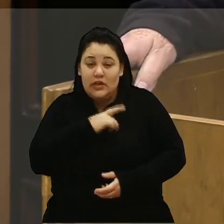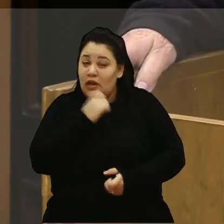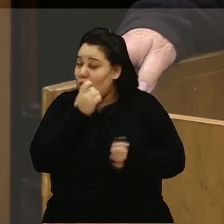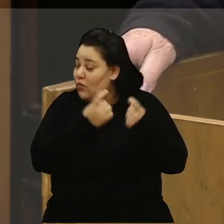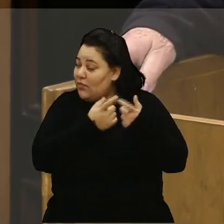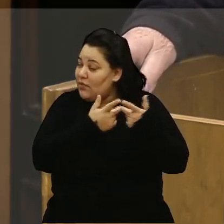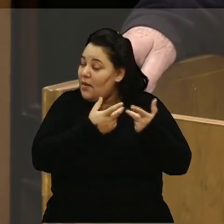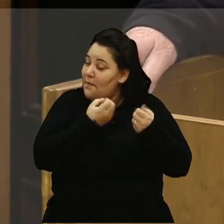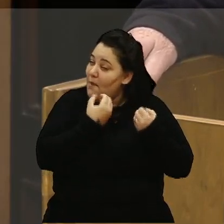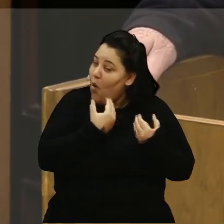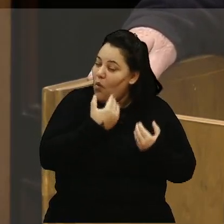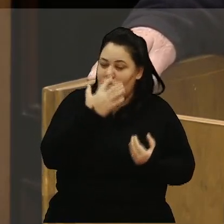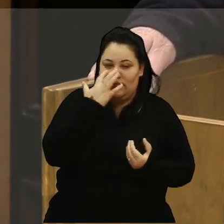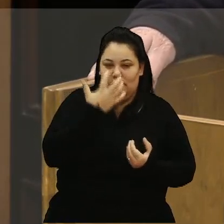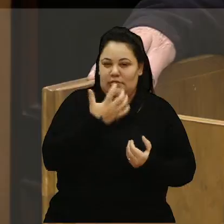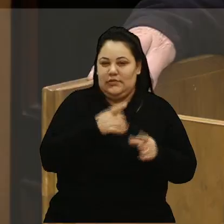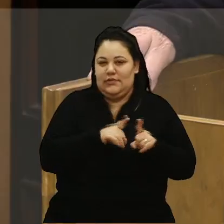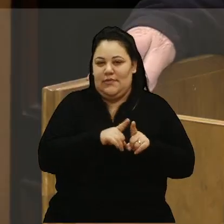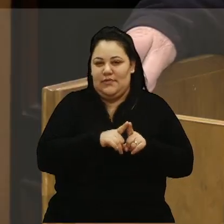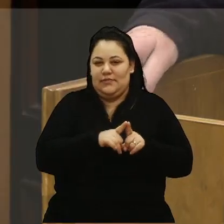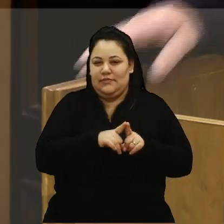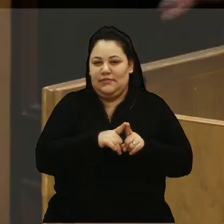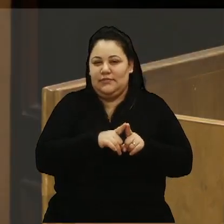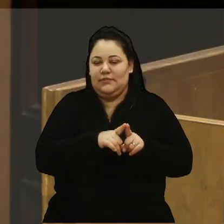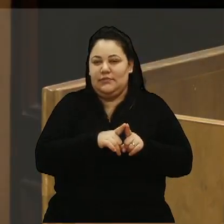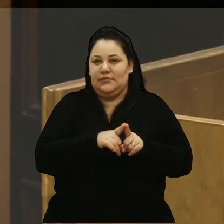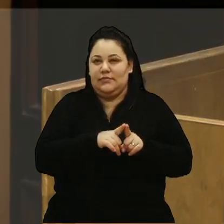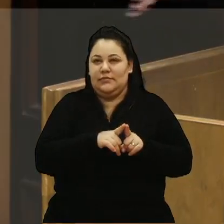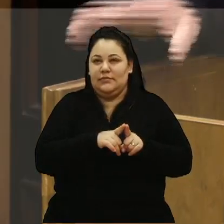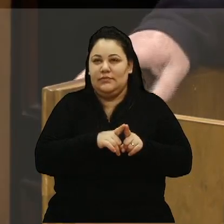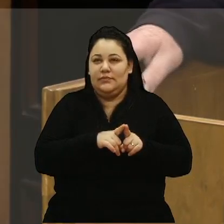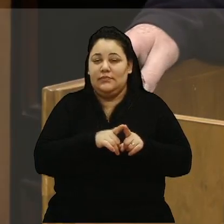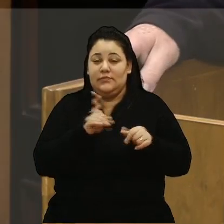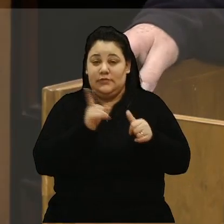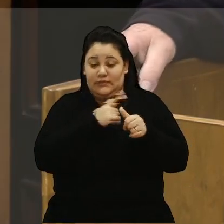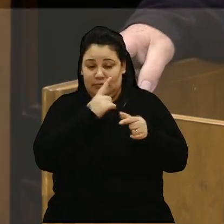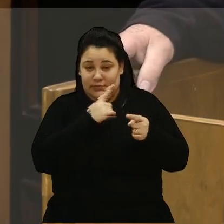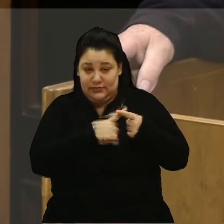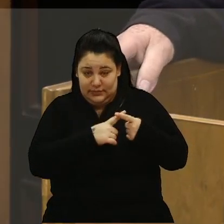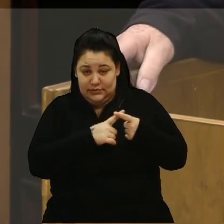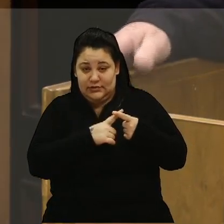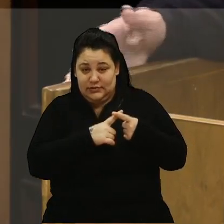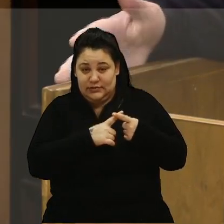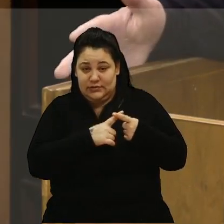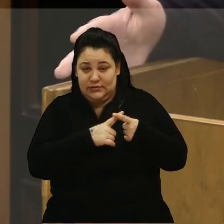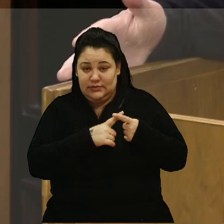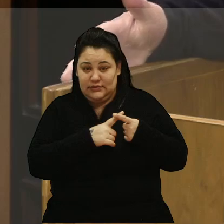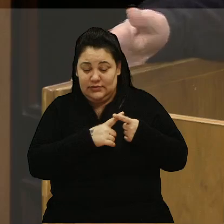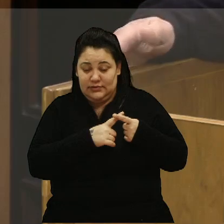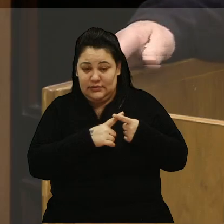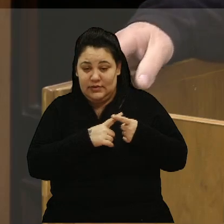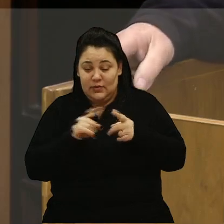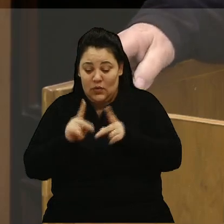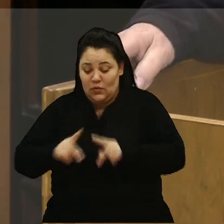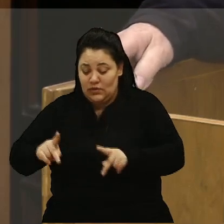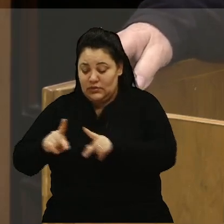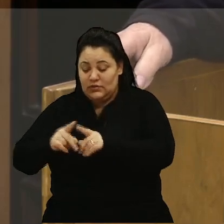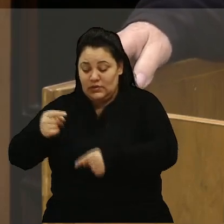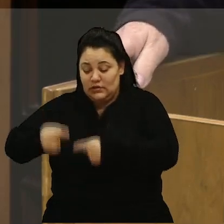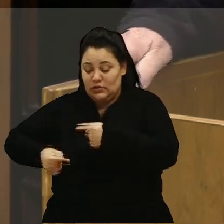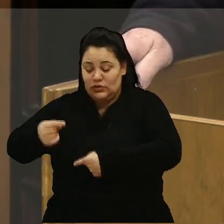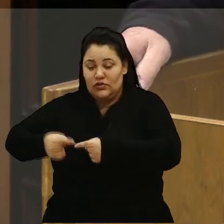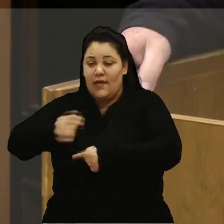acontecendo. Porque pela primeira vez, uma parte, por gentileza, o povo como um todo está discutindo, mas por que nós temos que